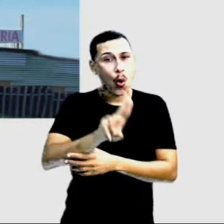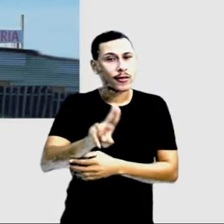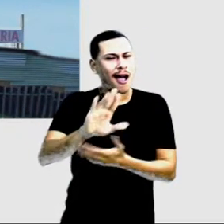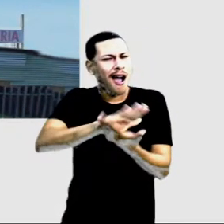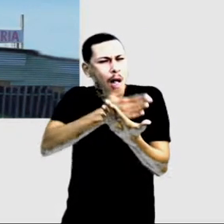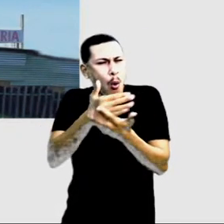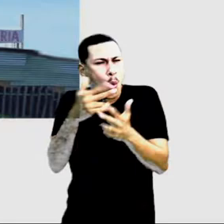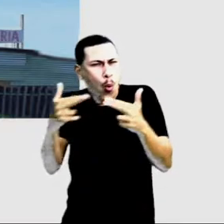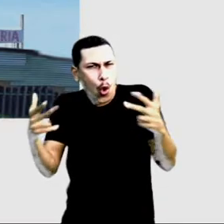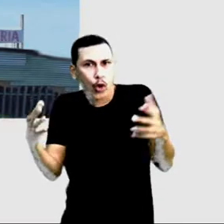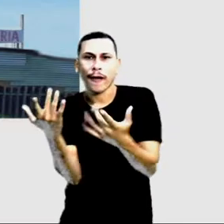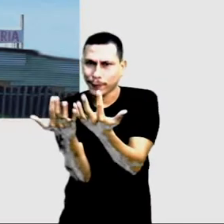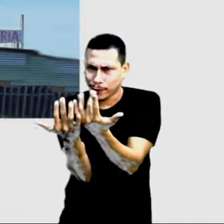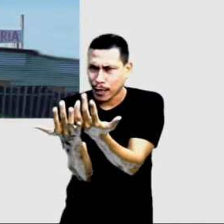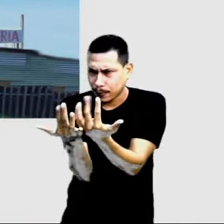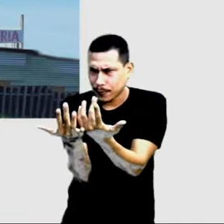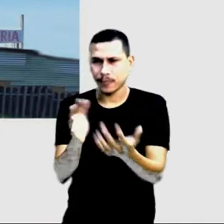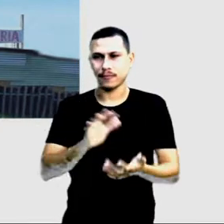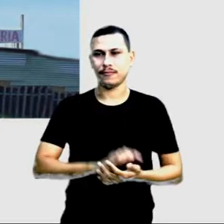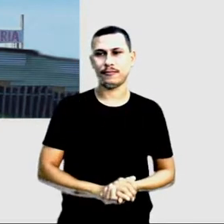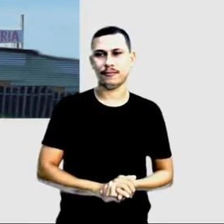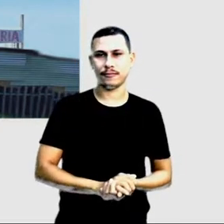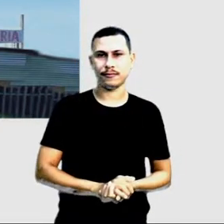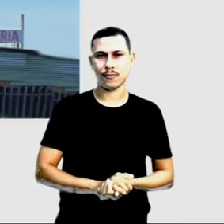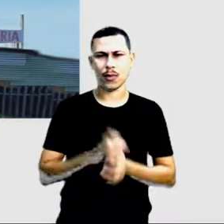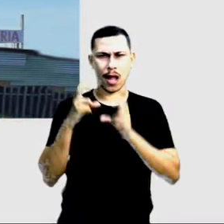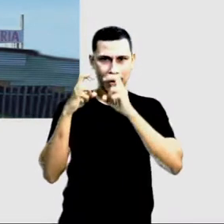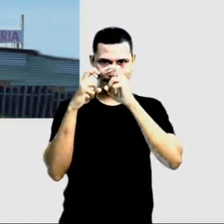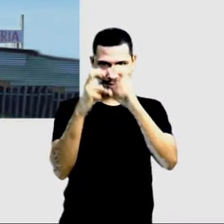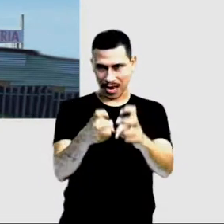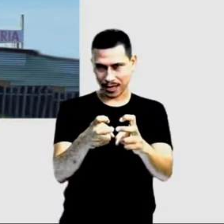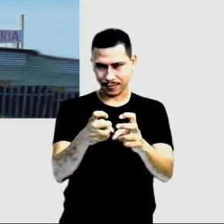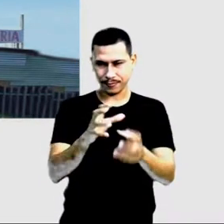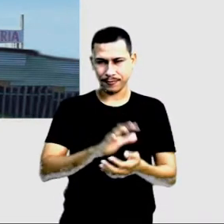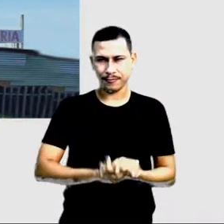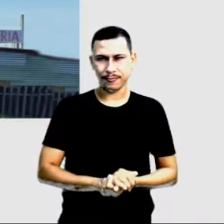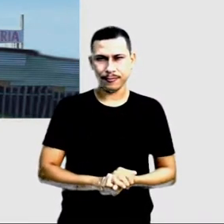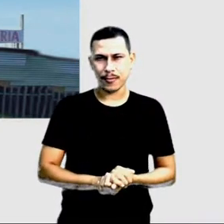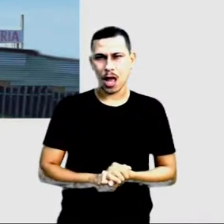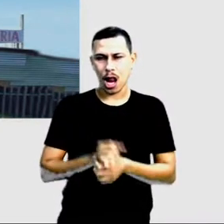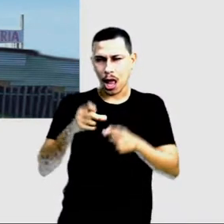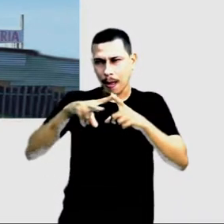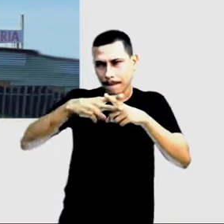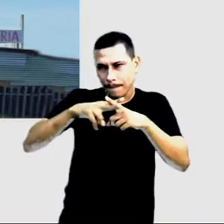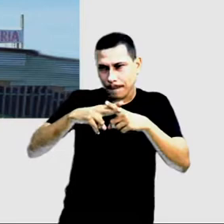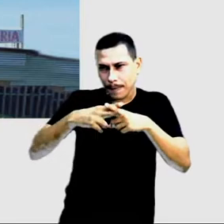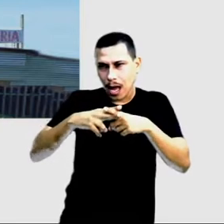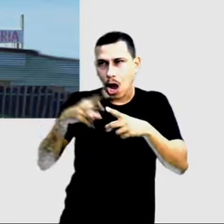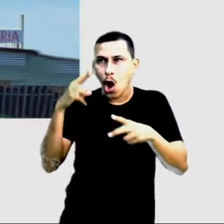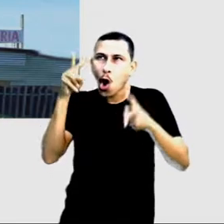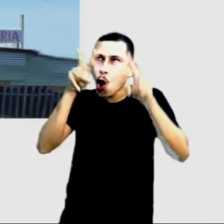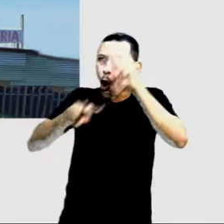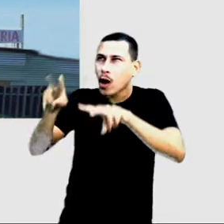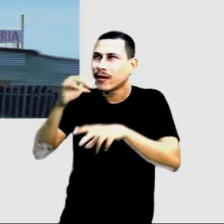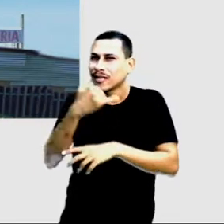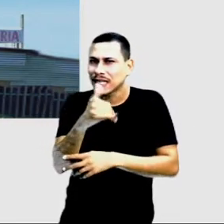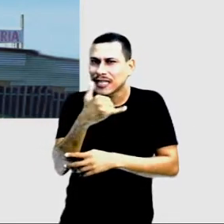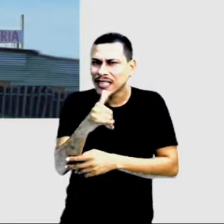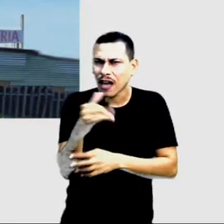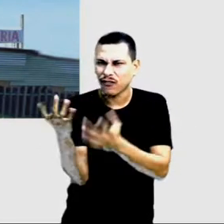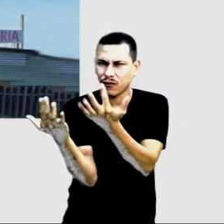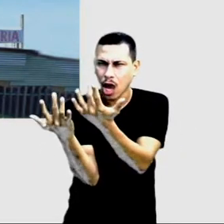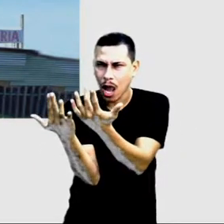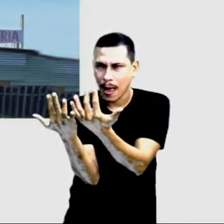que queima, né? Vamos ver. No trem, que é movido pela máquina a vapor, a energia vem da queima